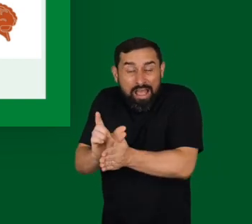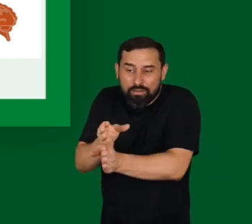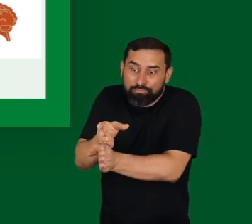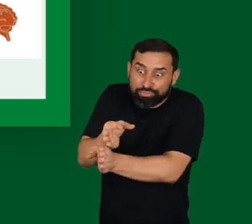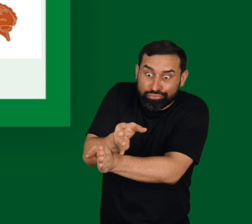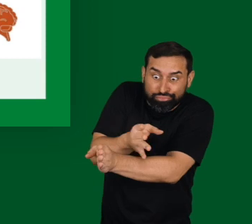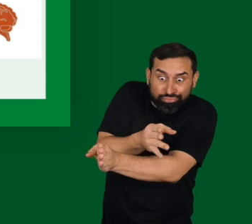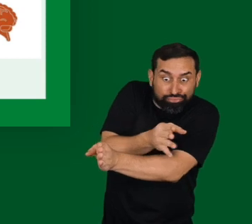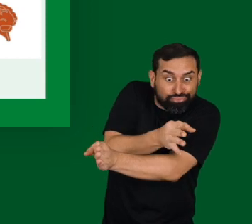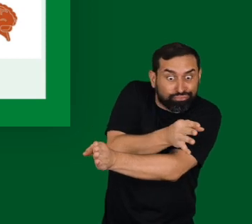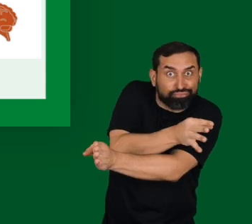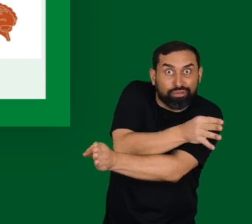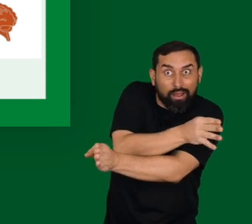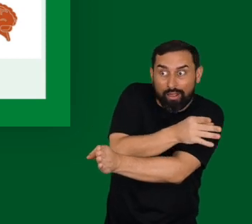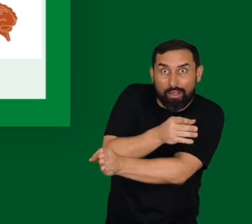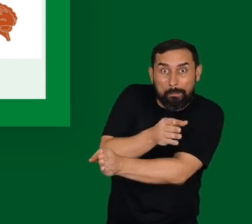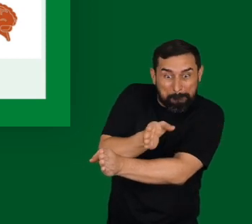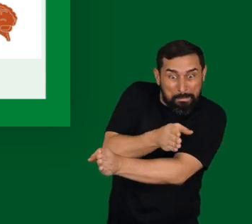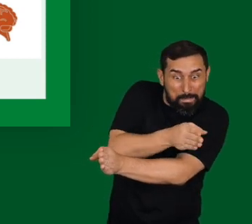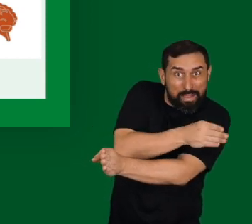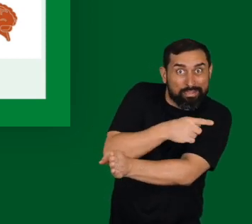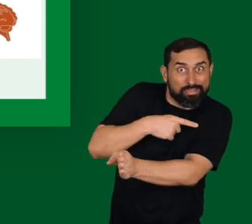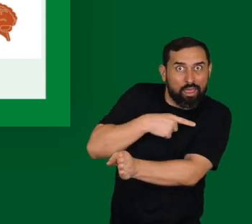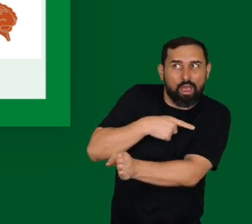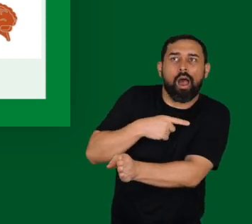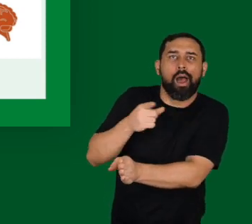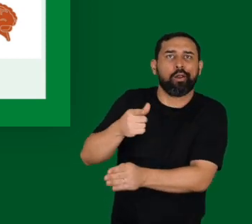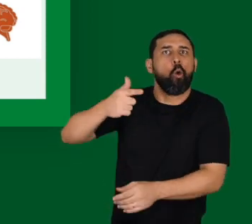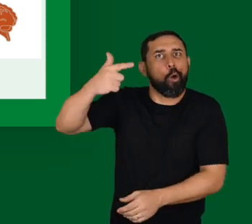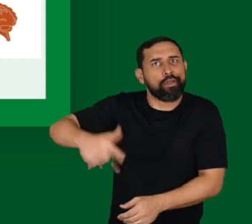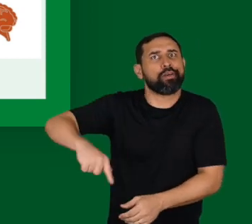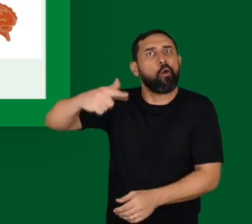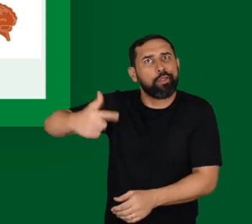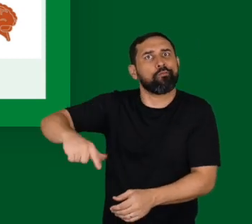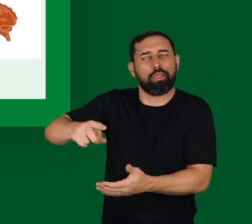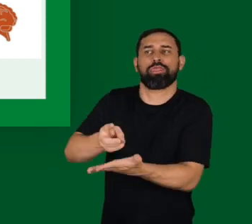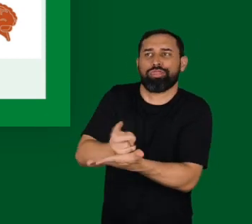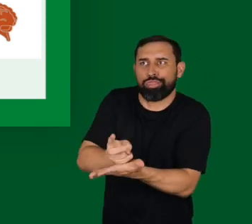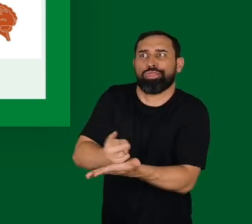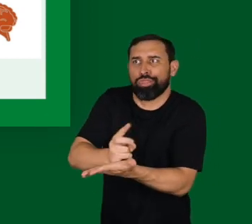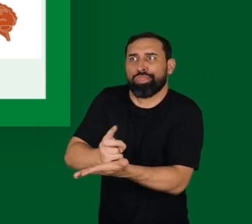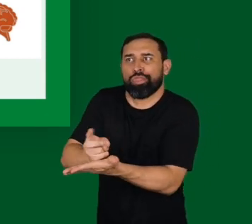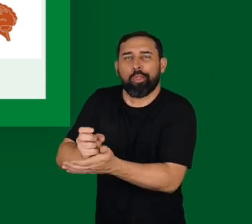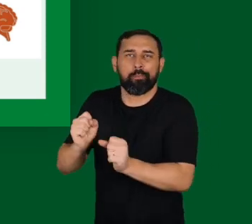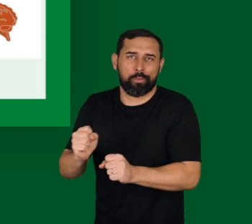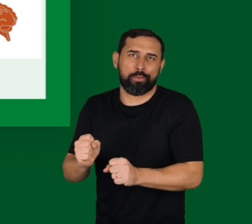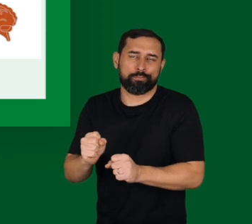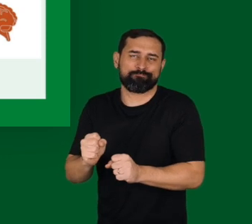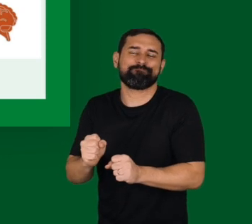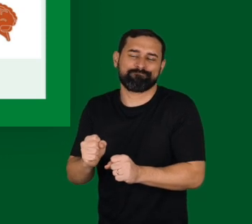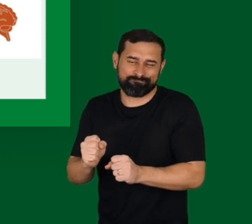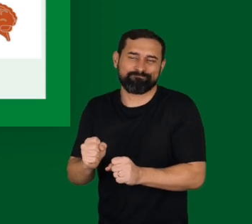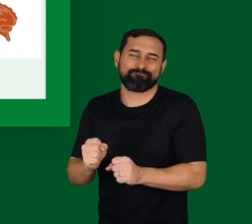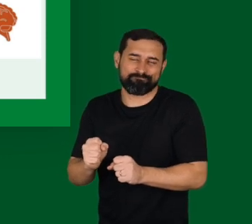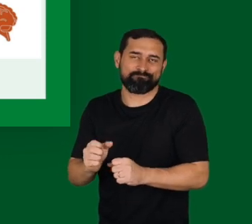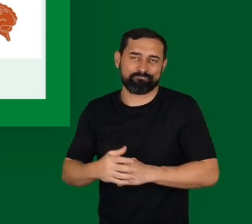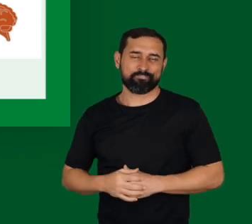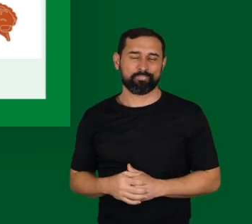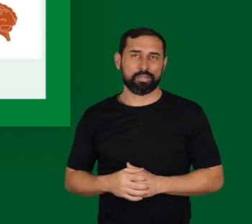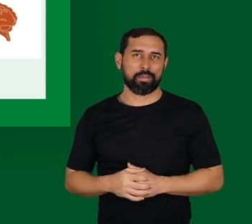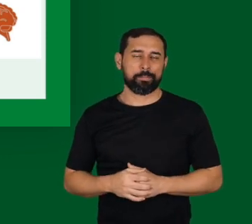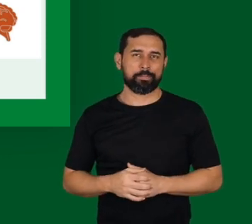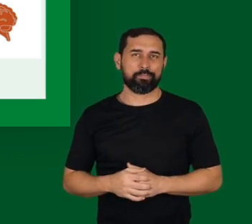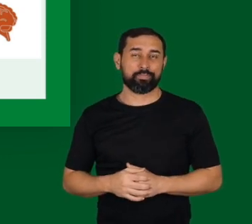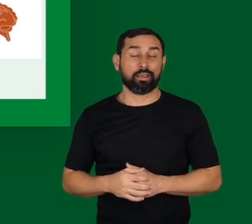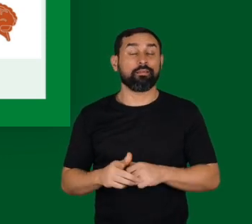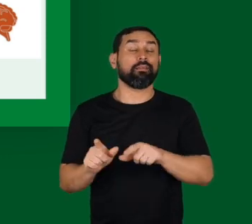quanto mais prematuro, mais intensa não, perdão, a melhor palavra seria mais frequente, né? Quanto menor é a